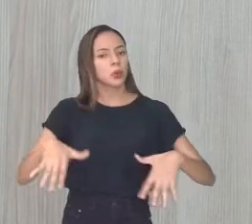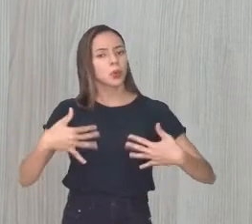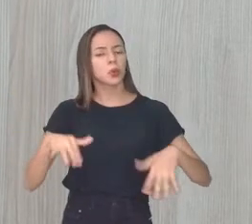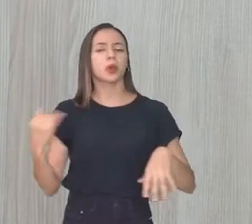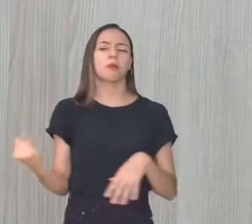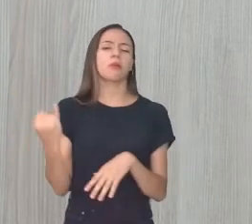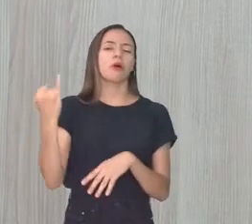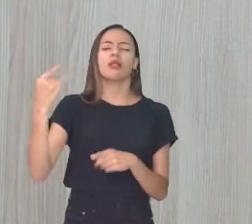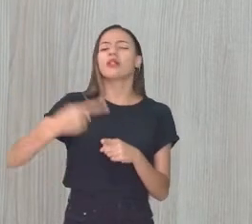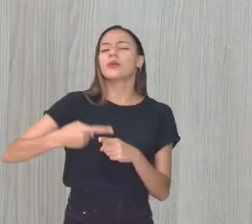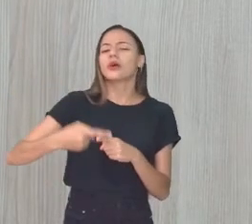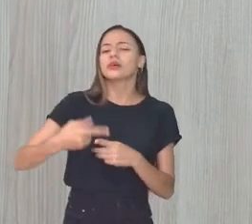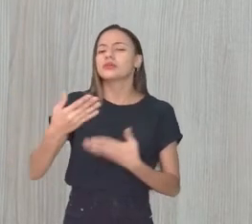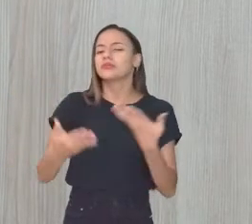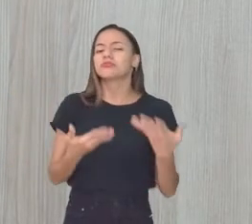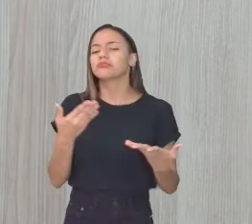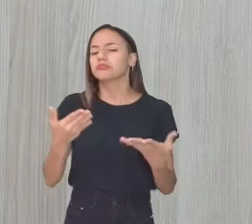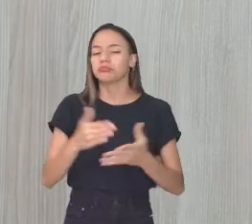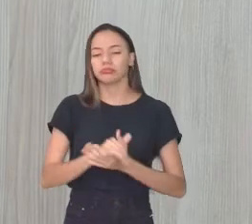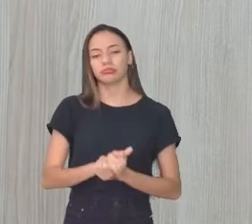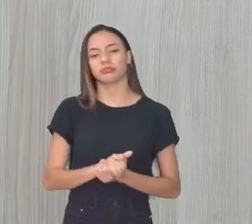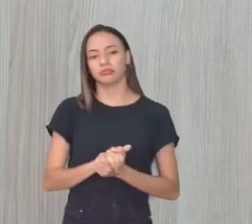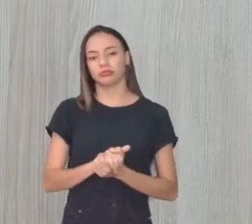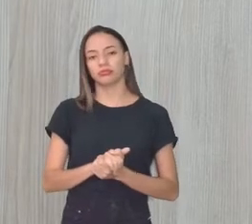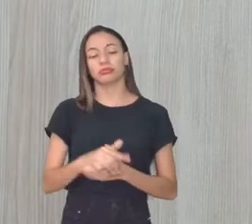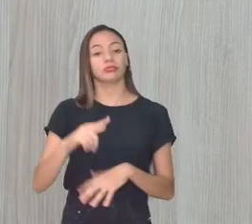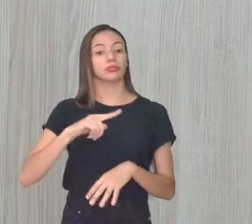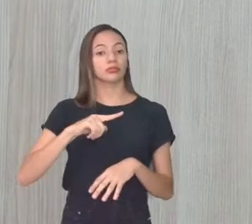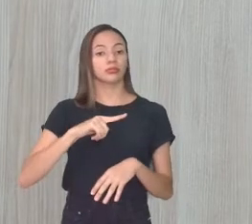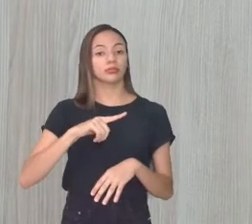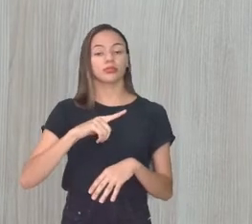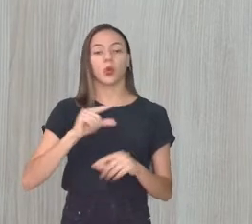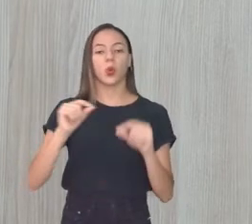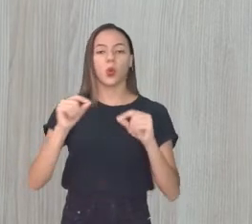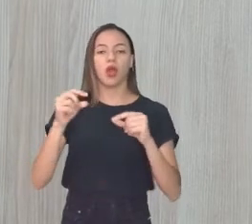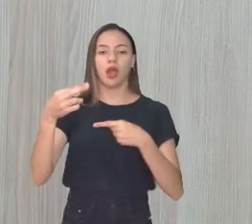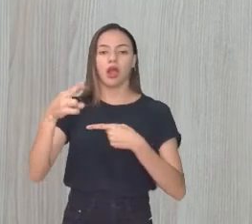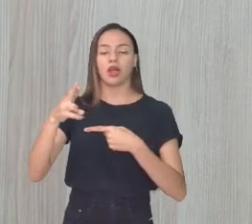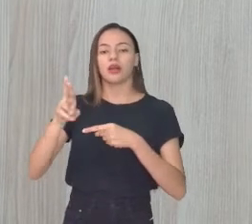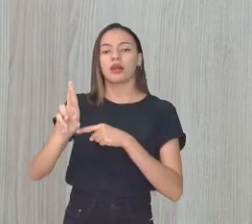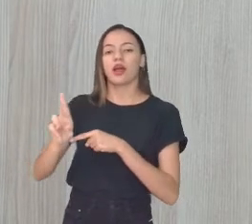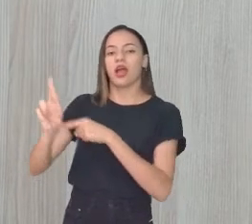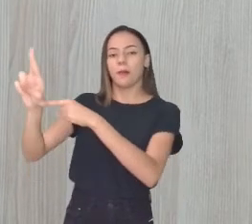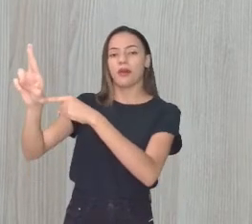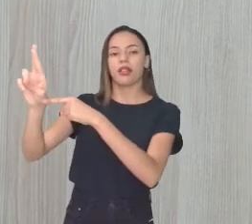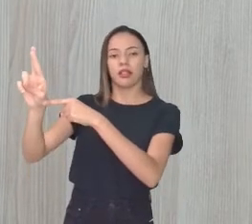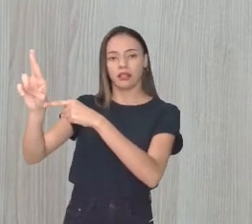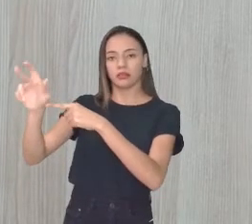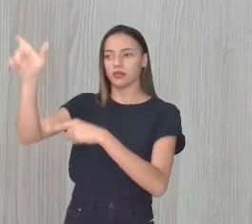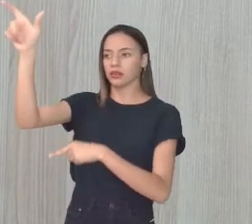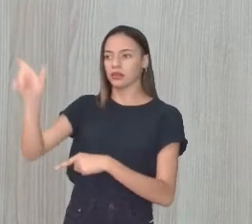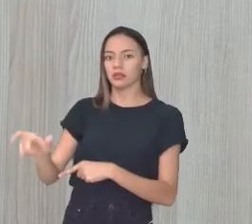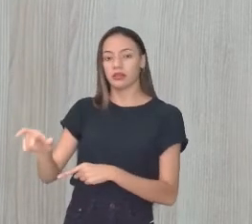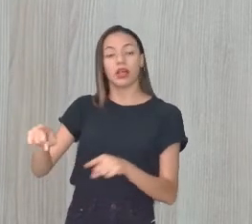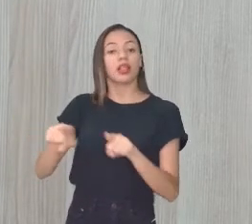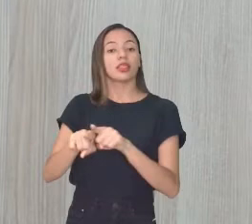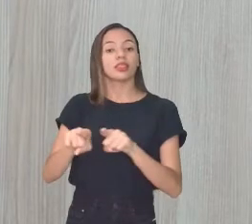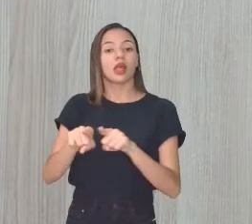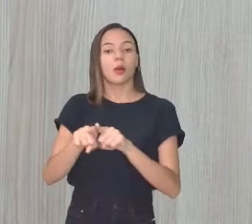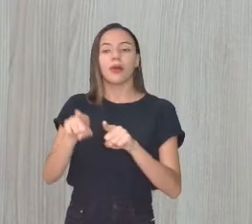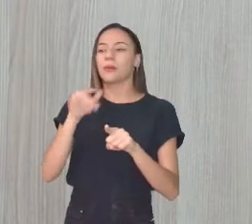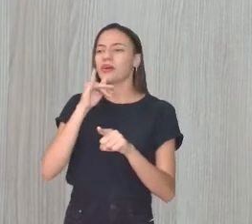importante porque para a gente também ter não só a questão da representatividade, mas também de quebrar